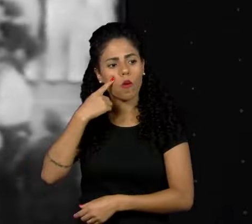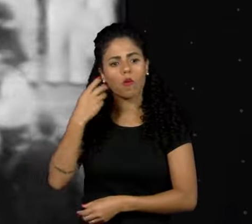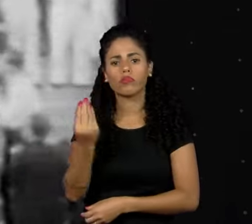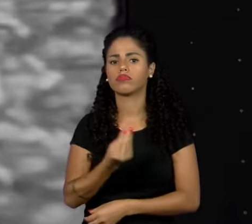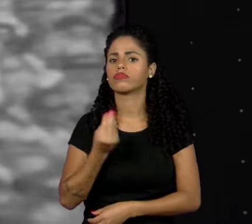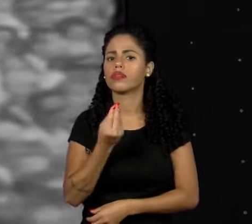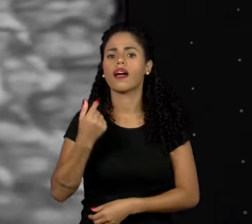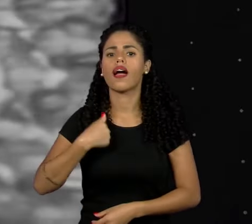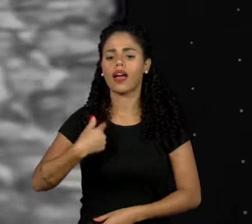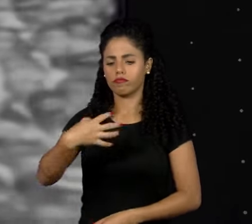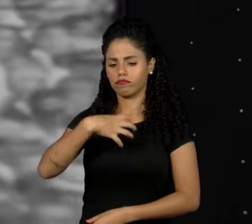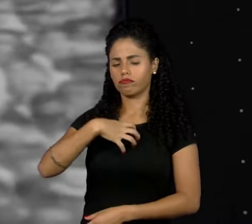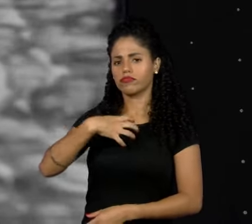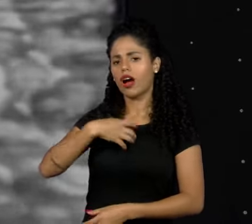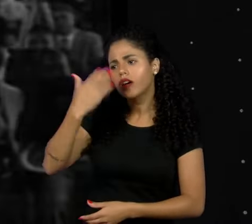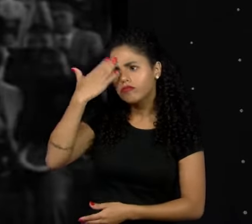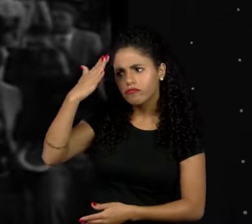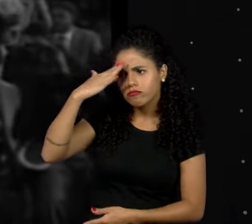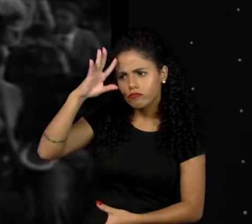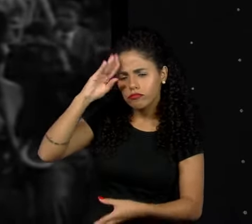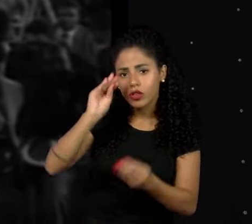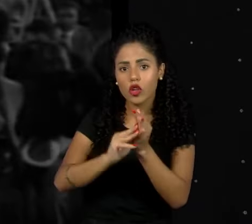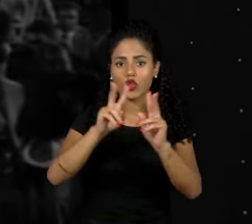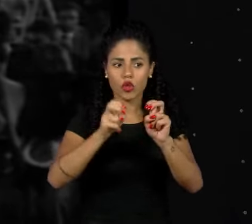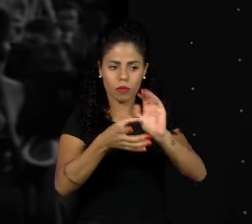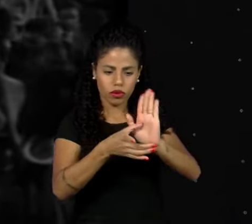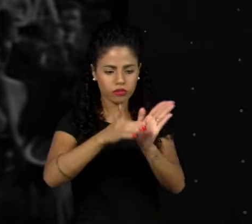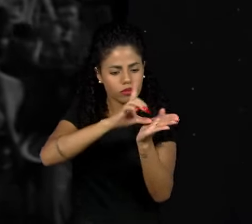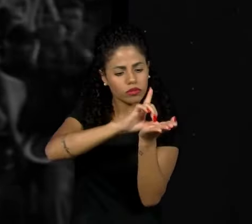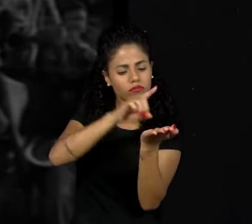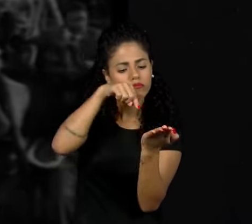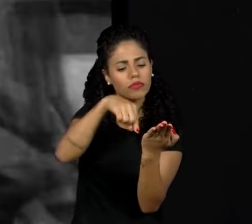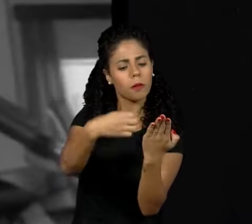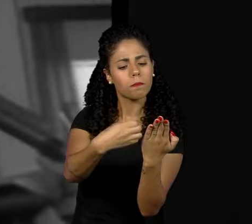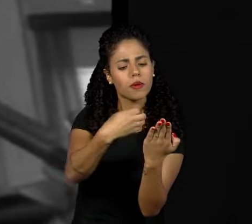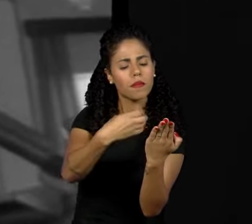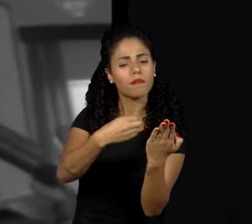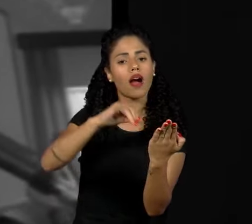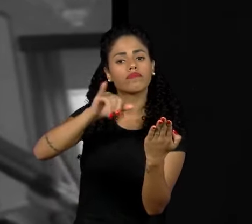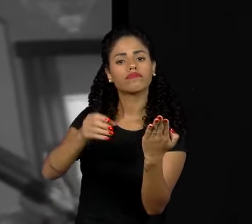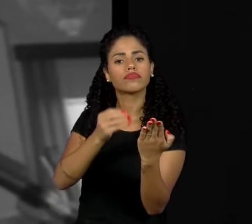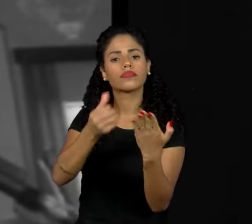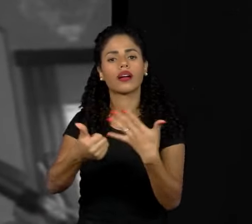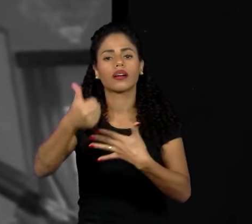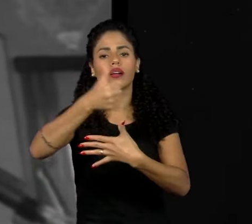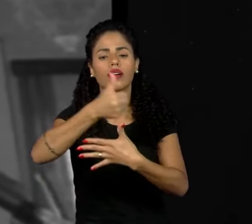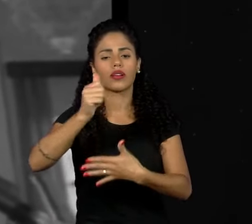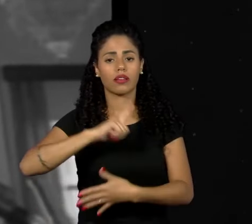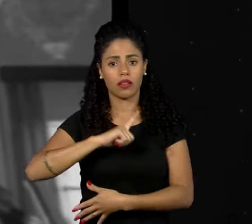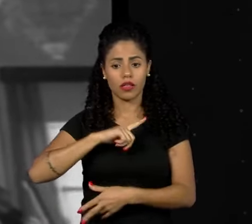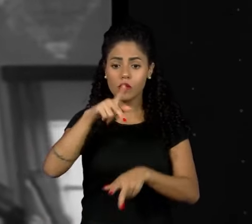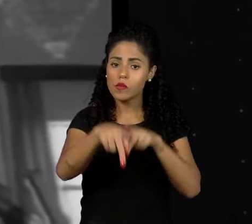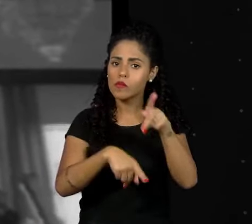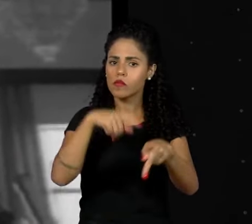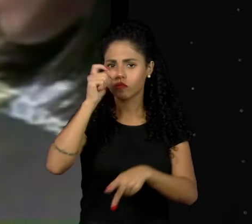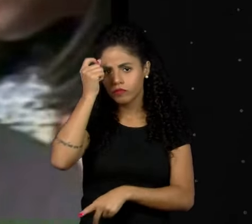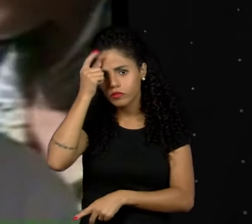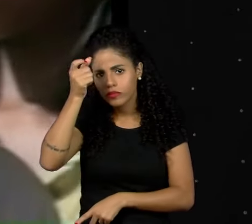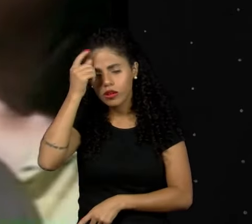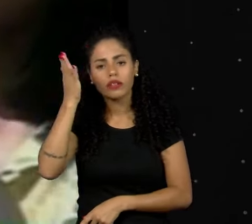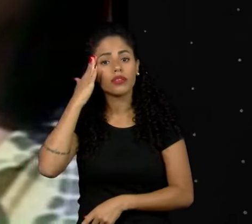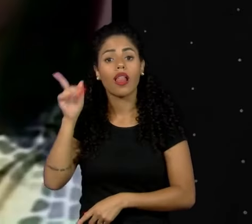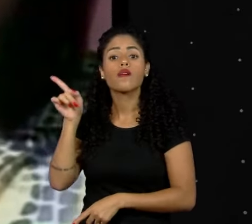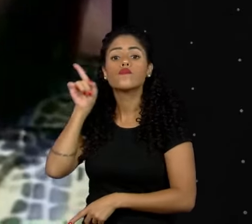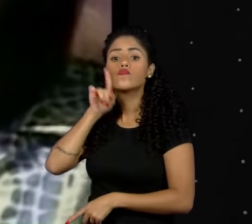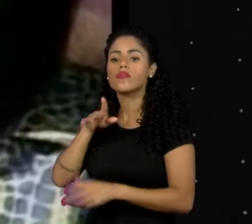seja, uma interpretação bíblica que vai privilegiar aquilo que o povo negro nos